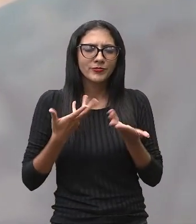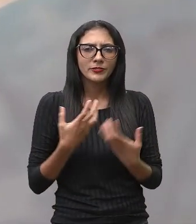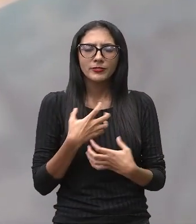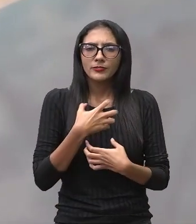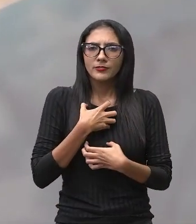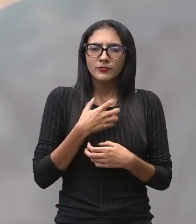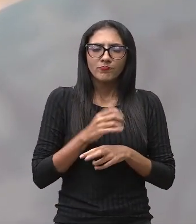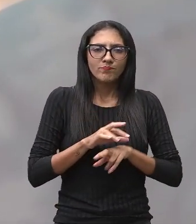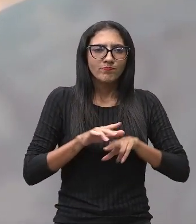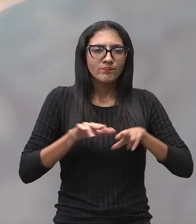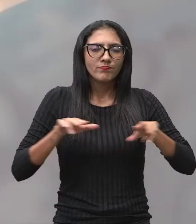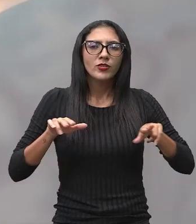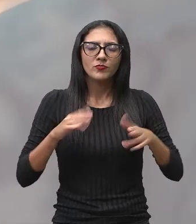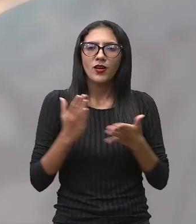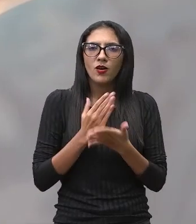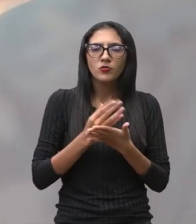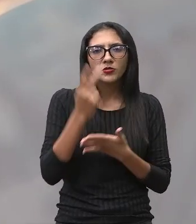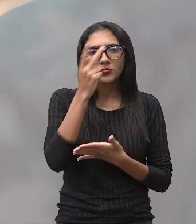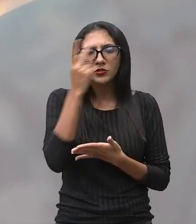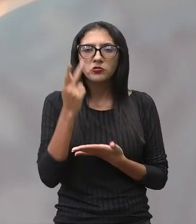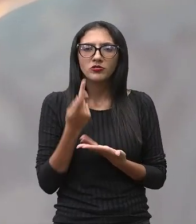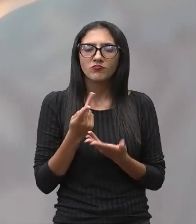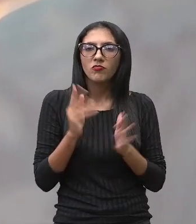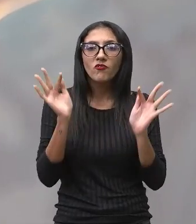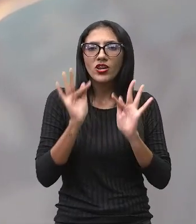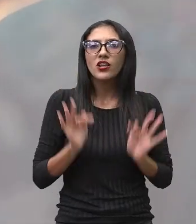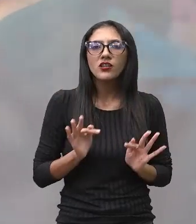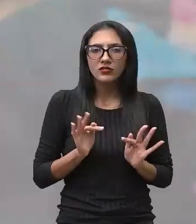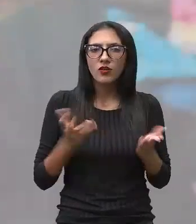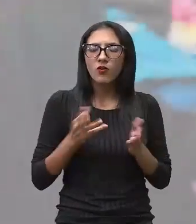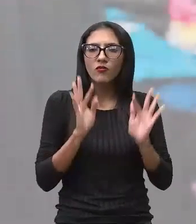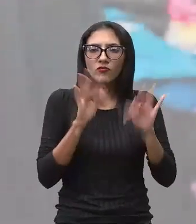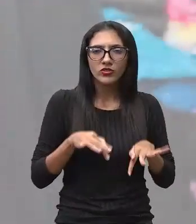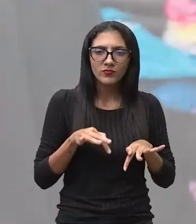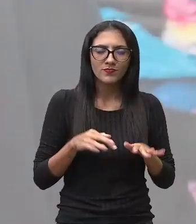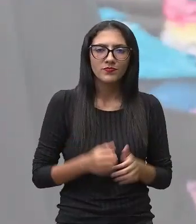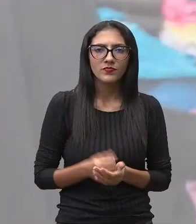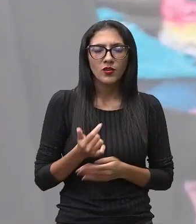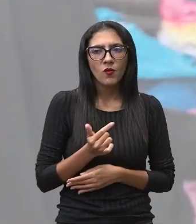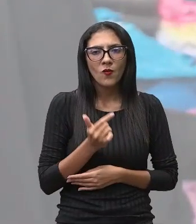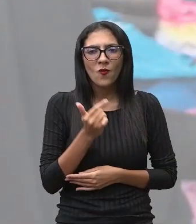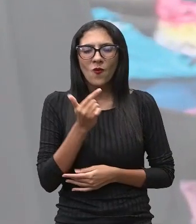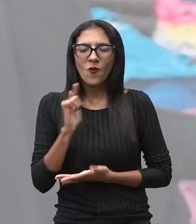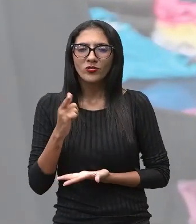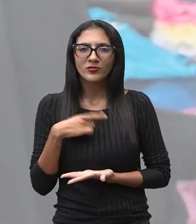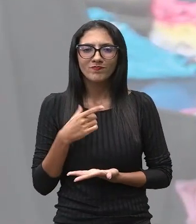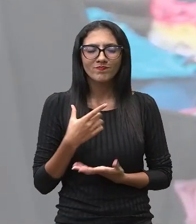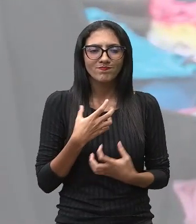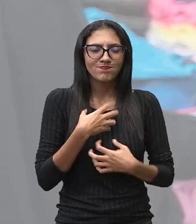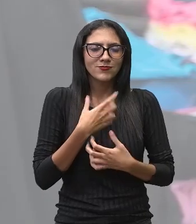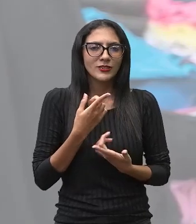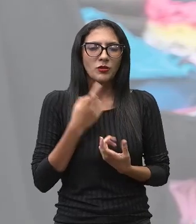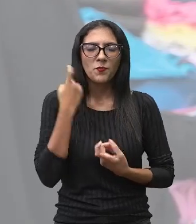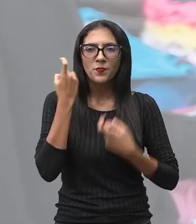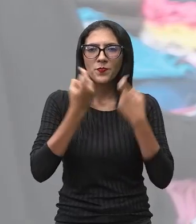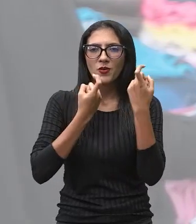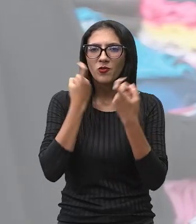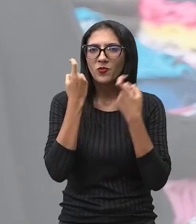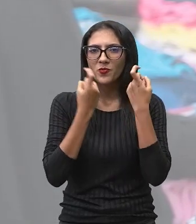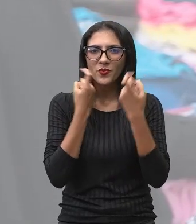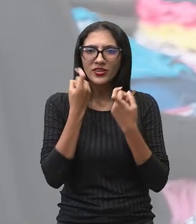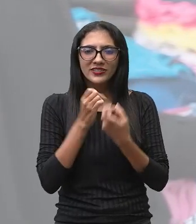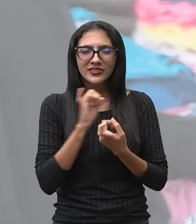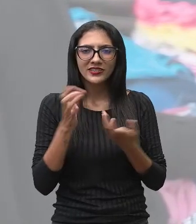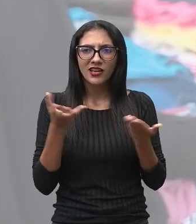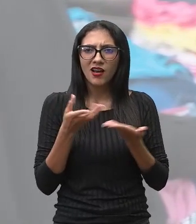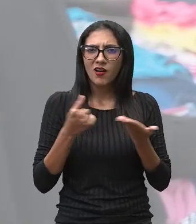Iraque. Muitos comemoraram a saída das tropas estrangeiras, enquanto outros expressaram preocupações sobre a capacidade